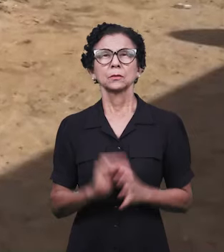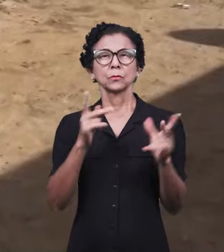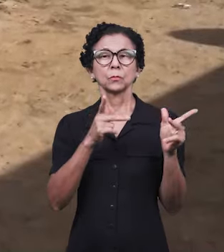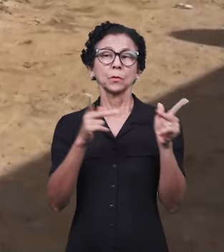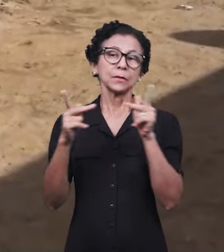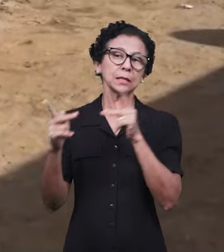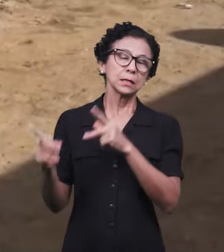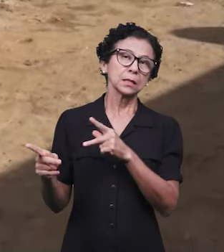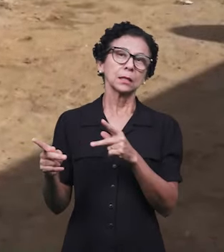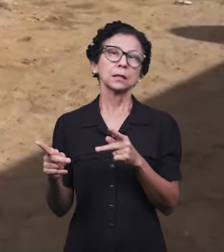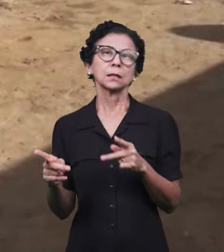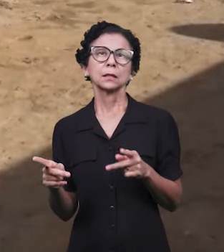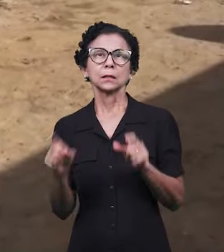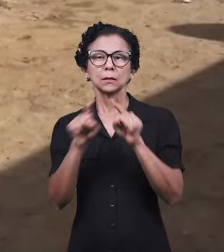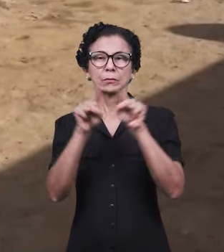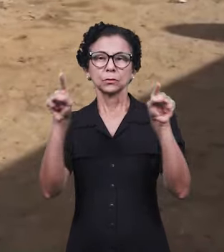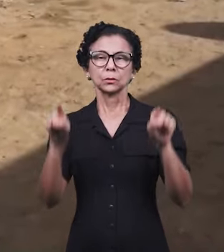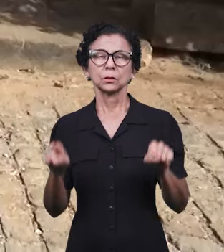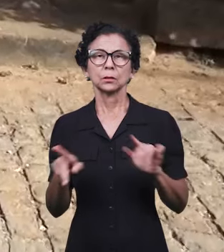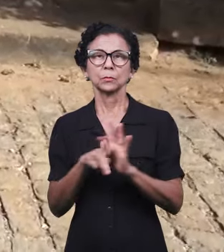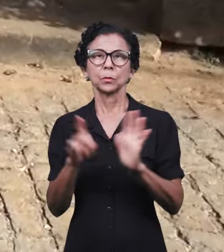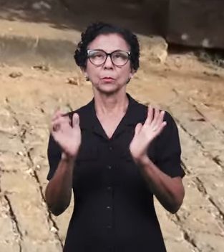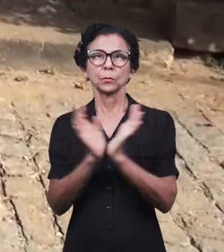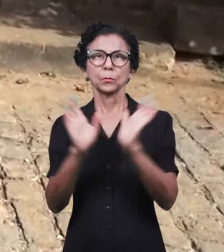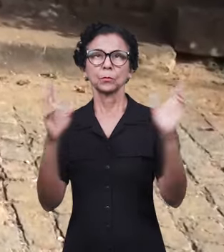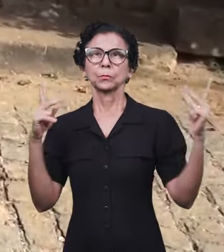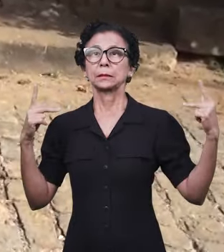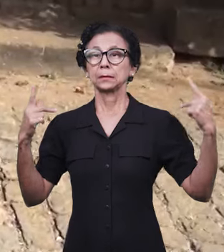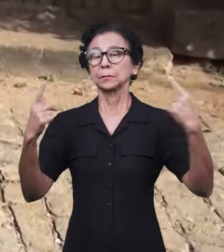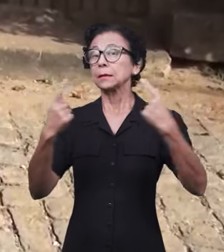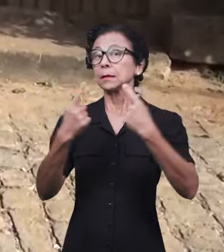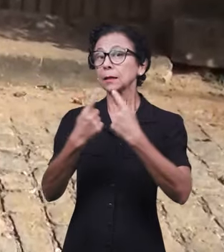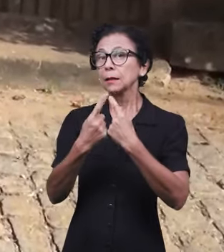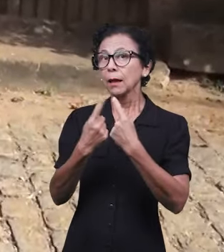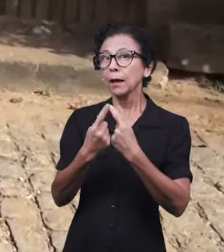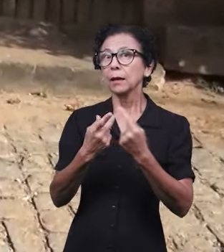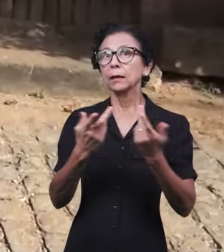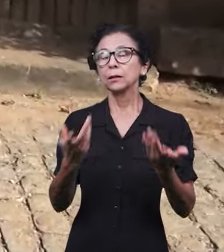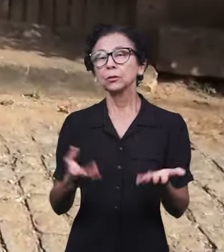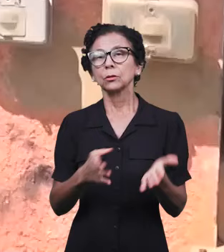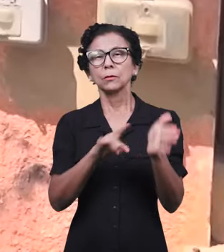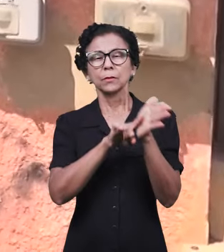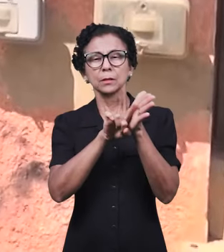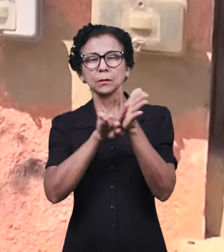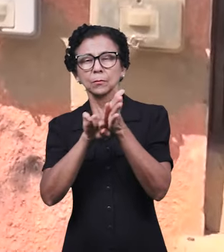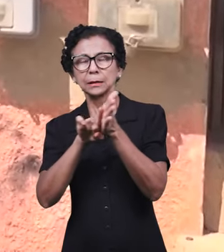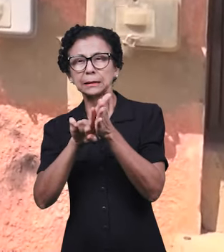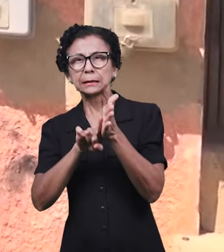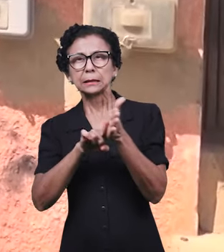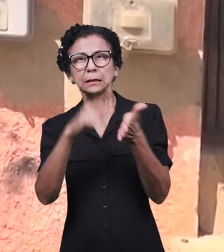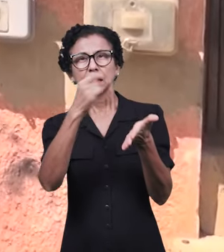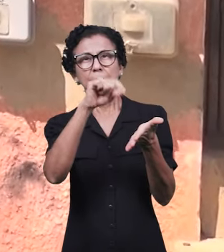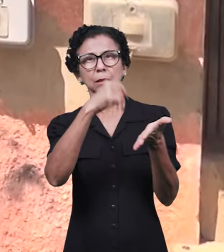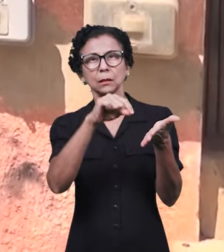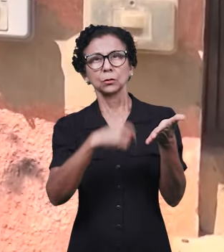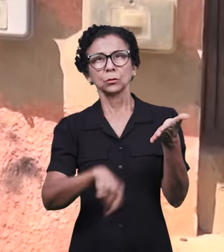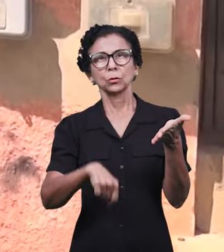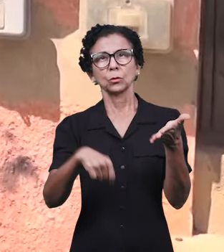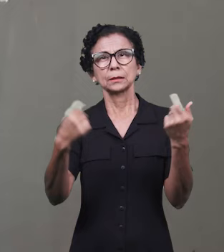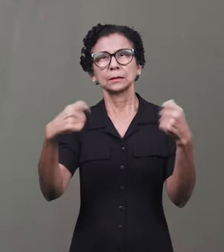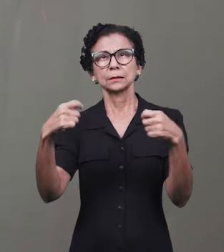nível onde a água chegou. Os estragos causados pela enchente ainda estão em várias ruas das cidades. A Anitta é uma das contempladas com